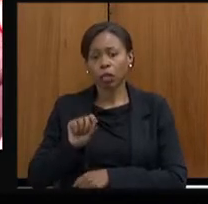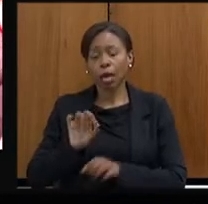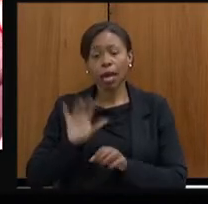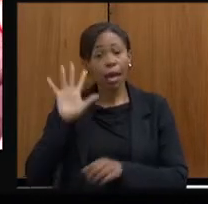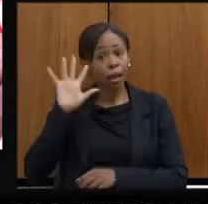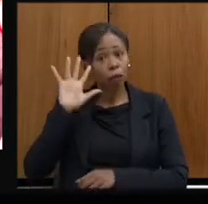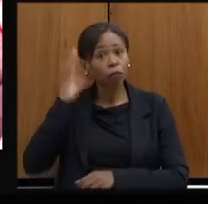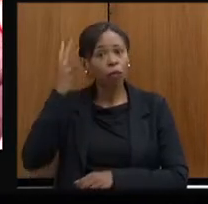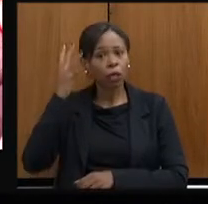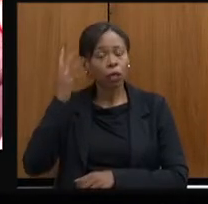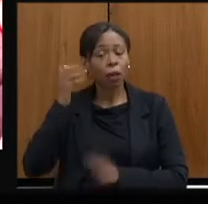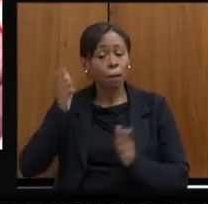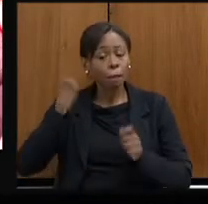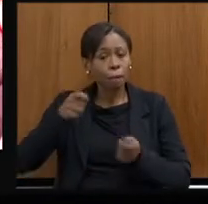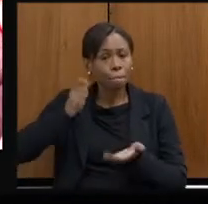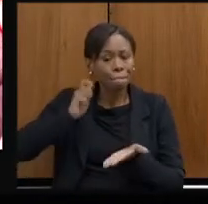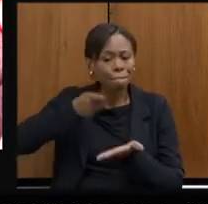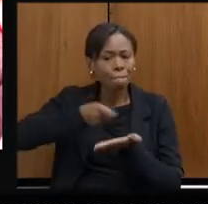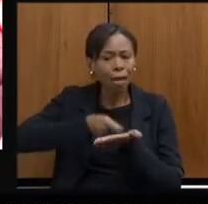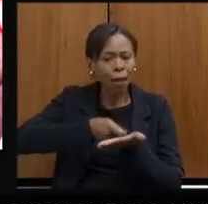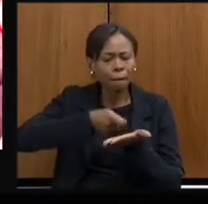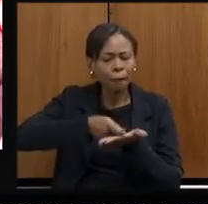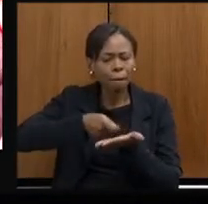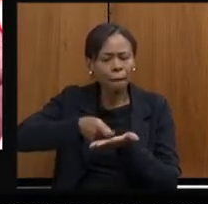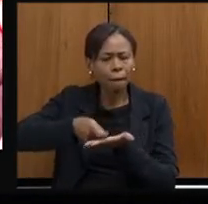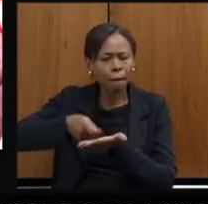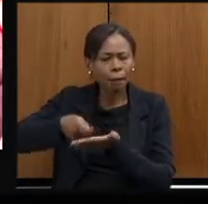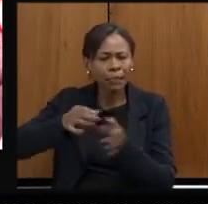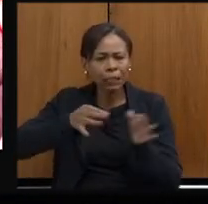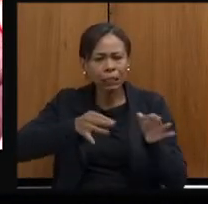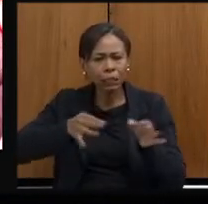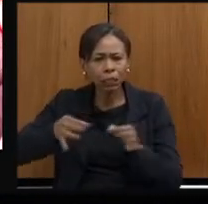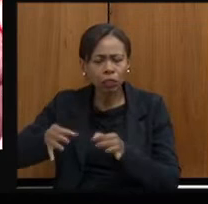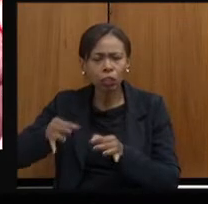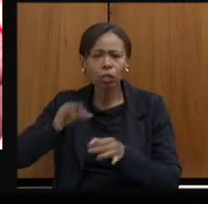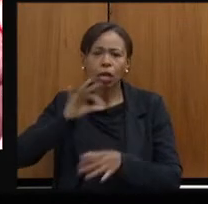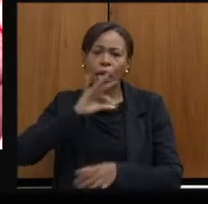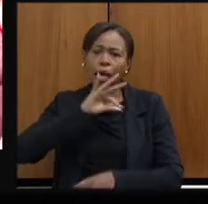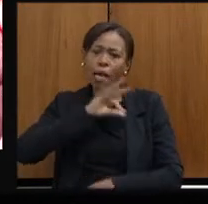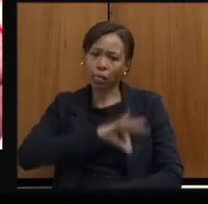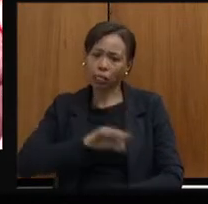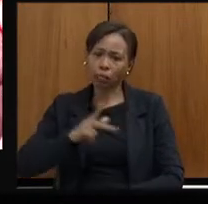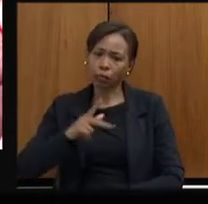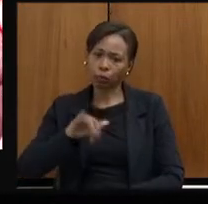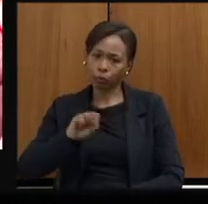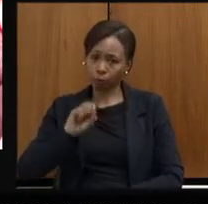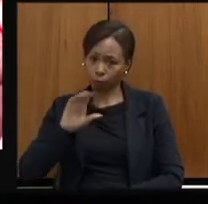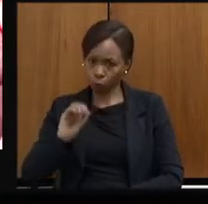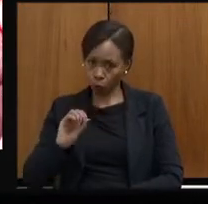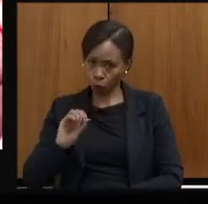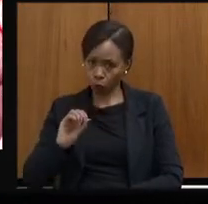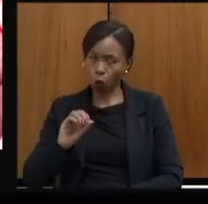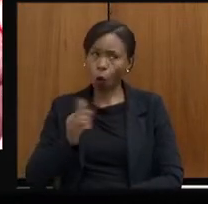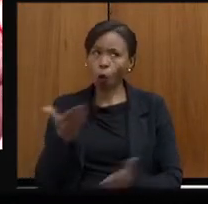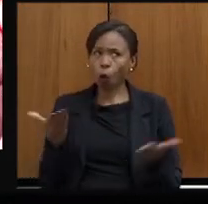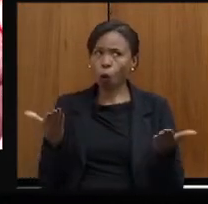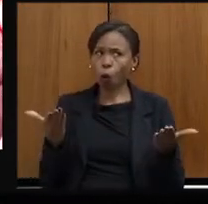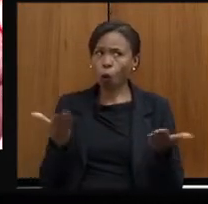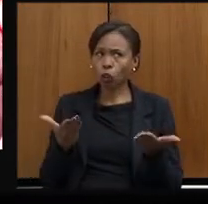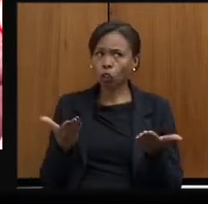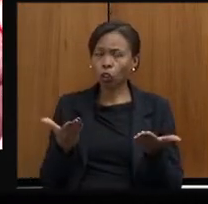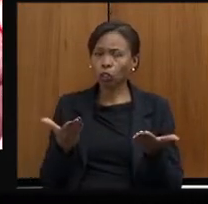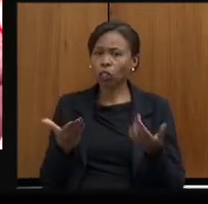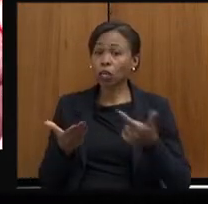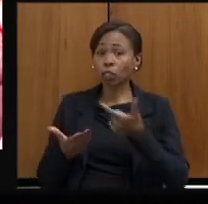conseguir pagar regularmente a transferência do piso mineiro. E hoje, nós estamos, de 2019, com